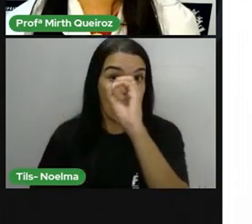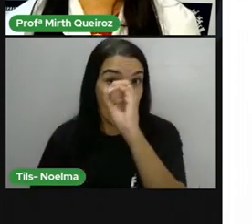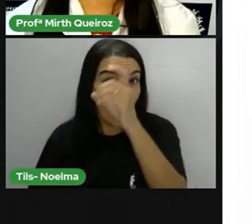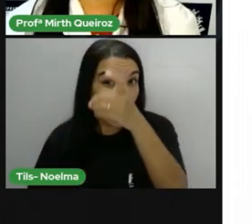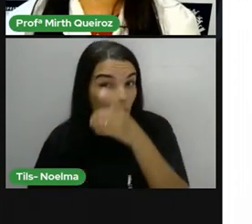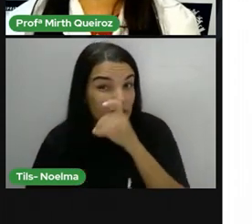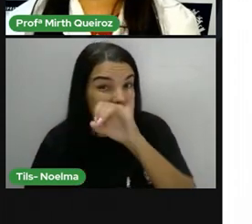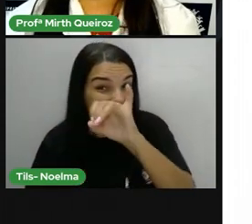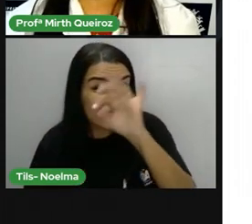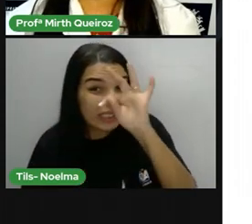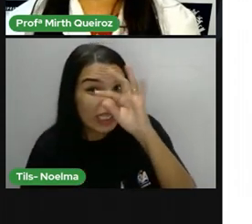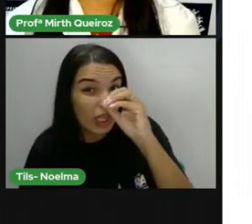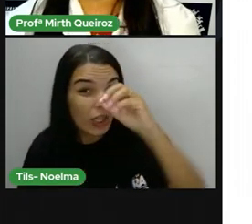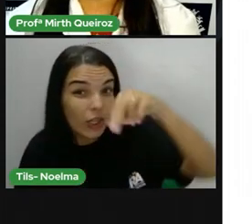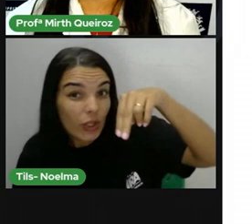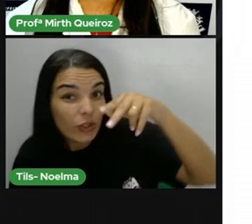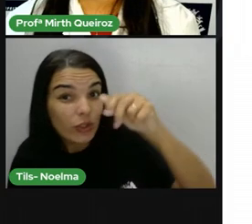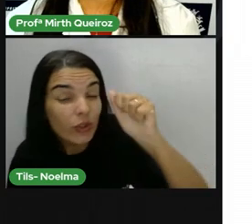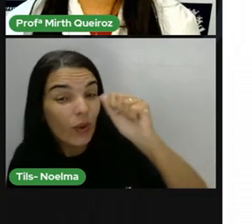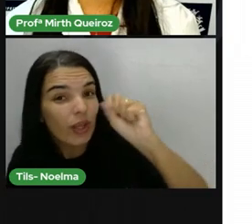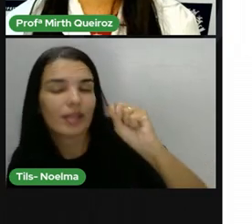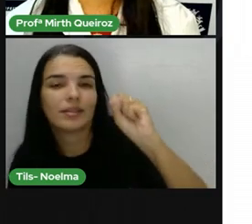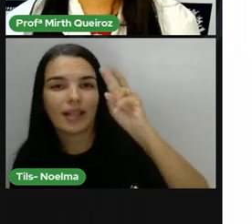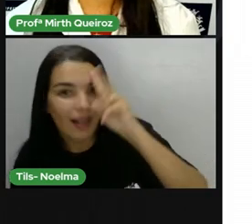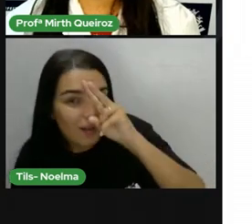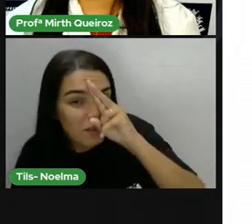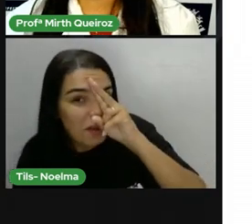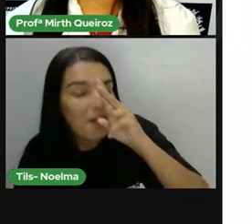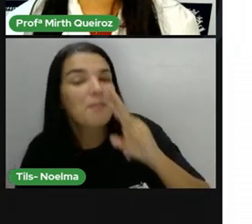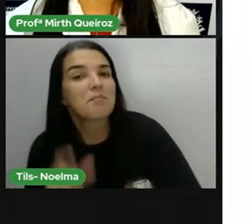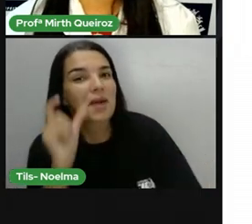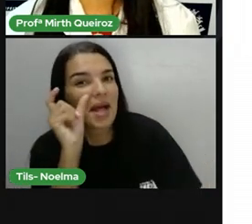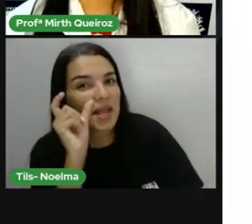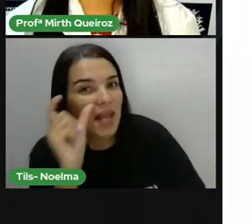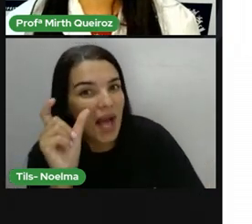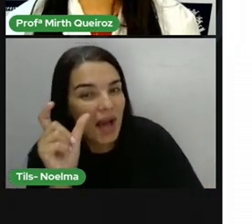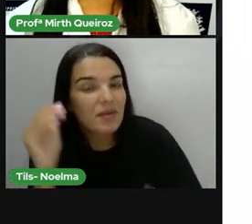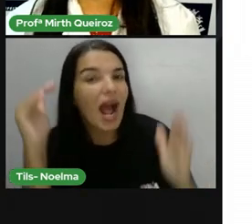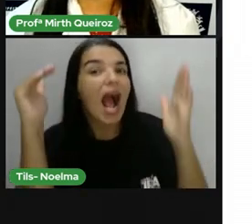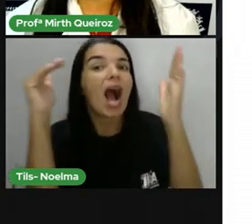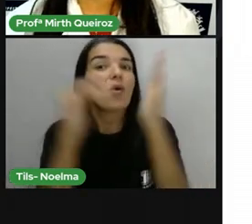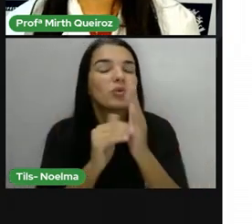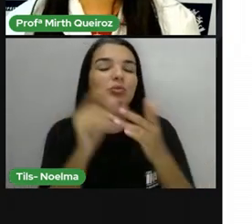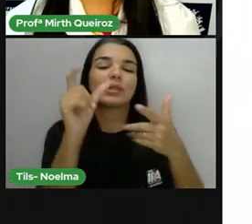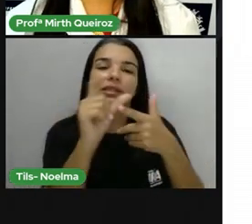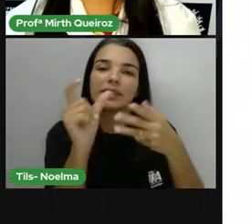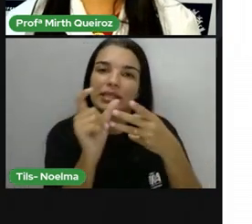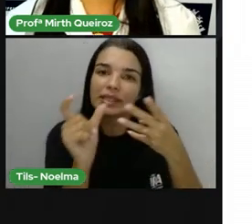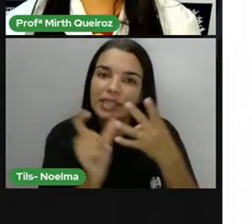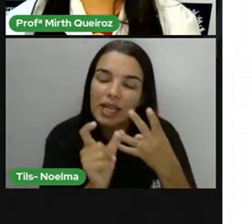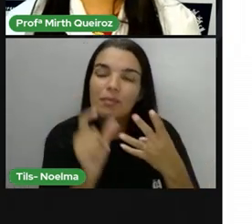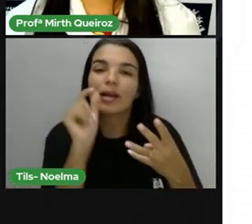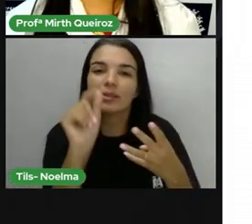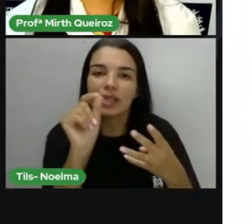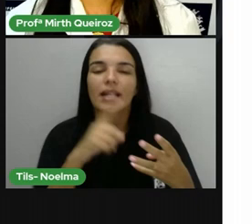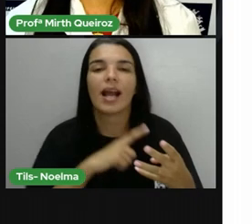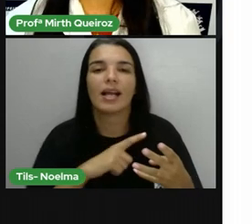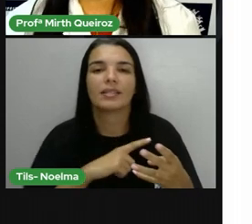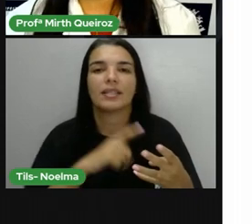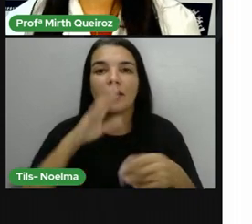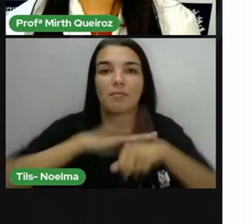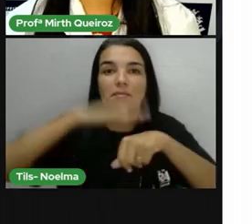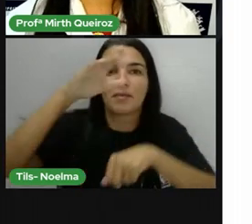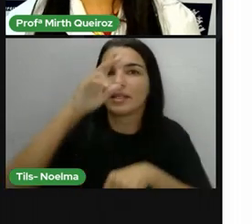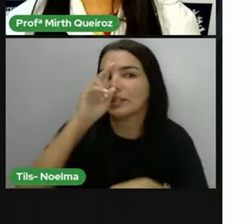é uma palavra oxítona que a gente viu na outra aula? São palavras em que a última sílaba ela é a